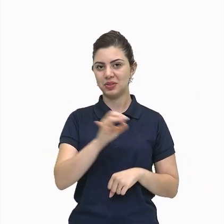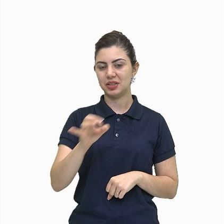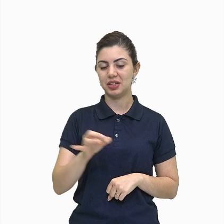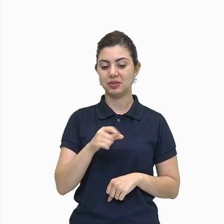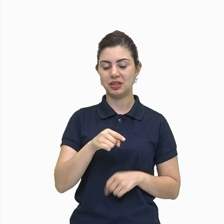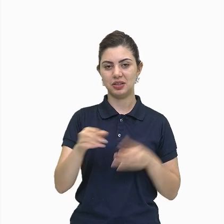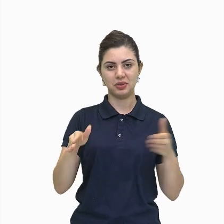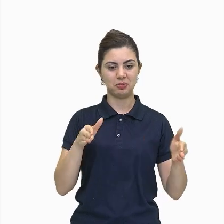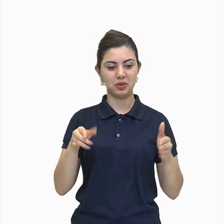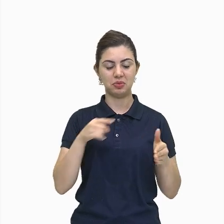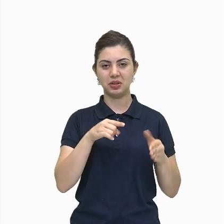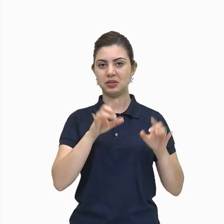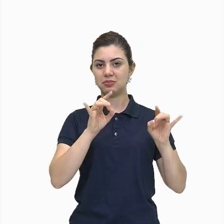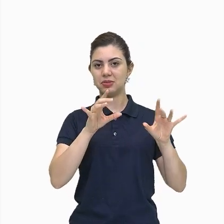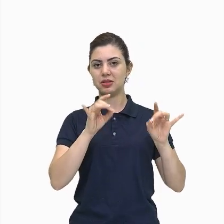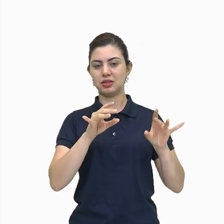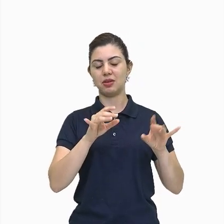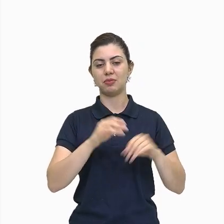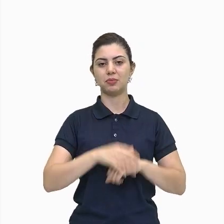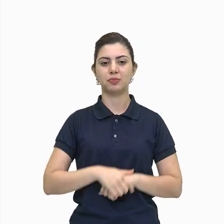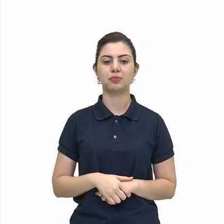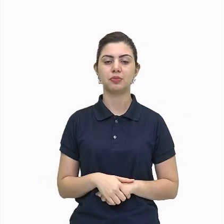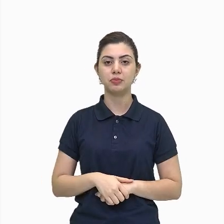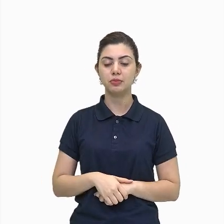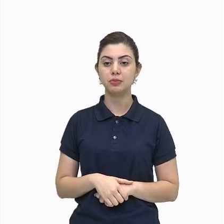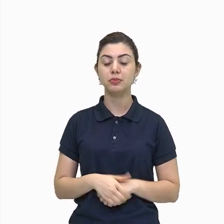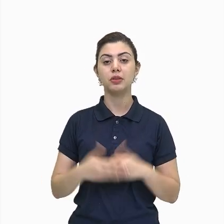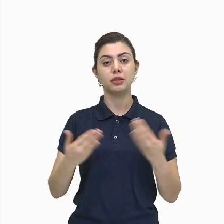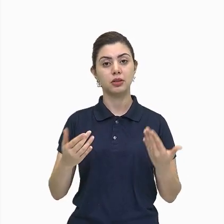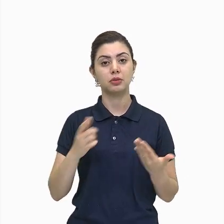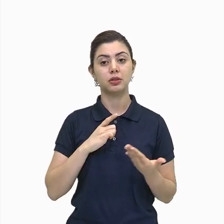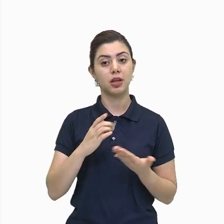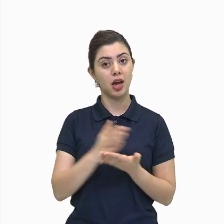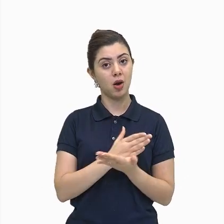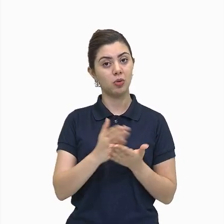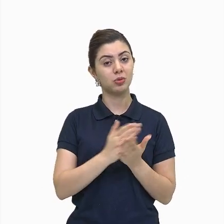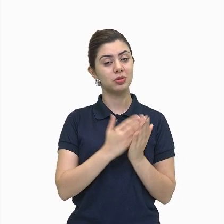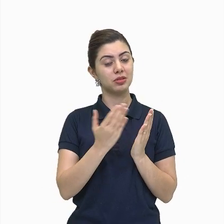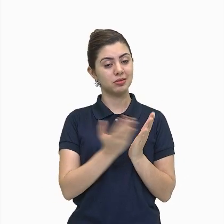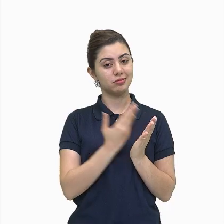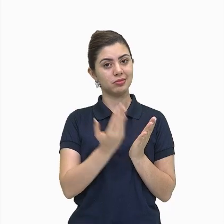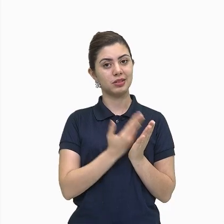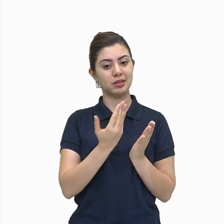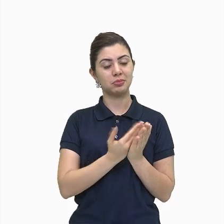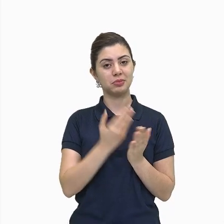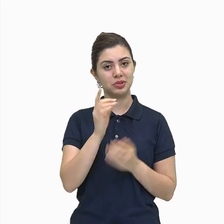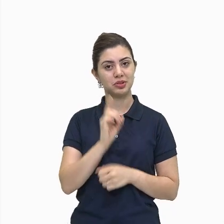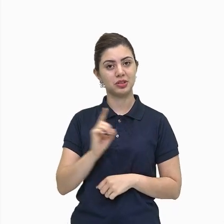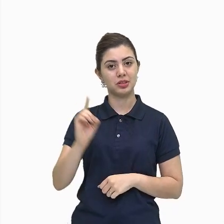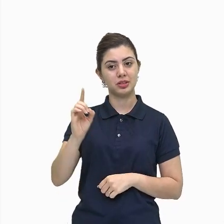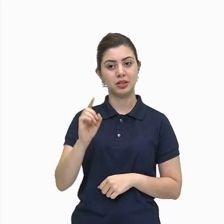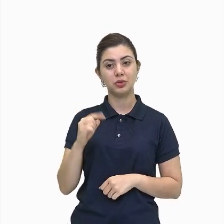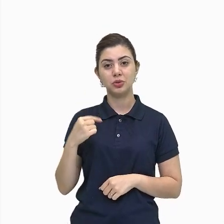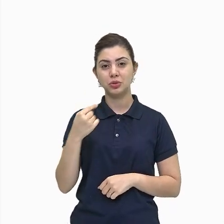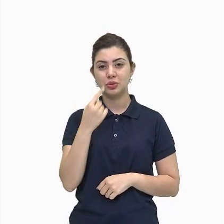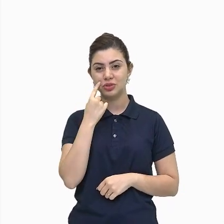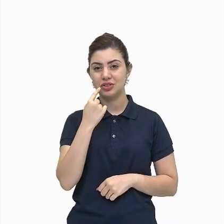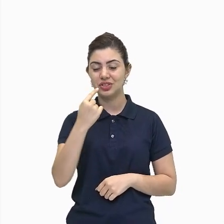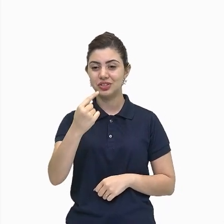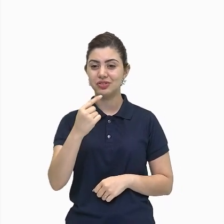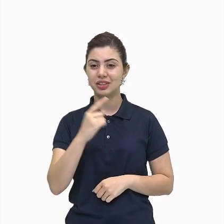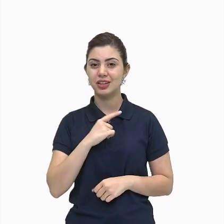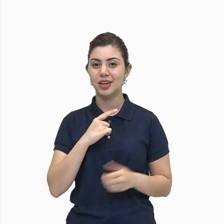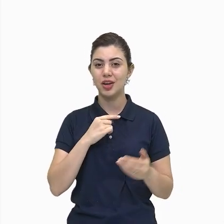eram considerados. Por isso que, inclusive, em algumas passagens da Bíblia, você vai encontrar que faz uma comparação